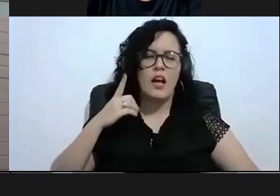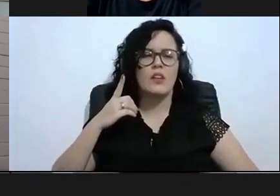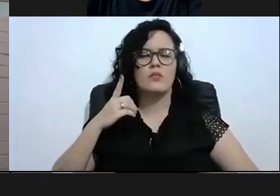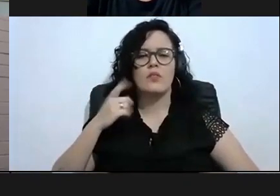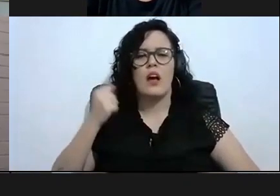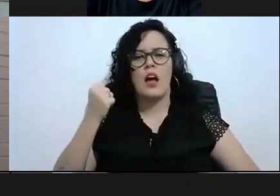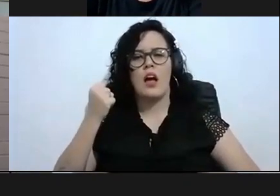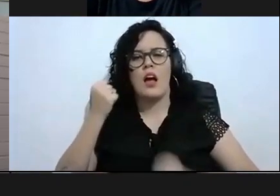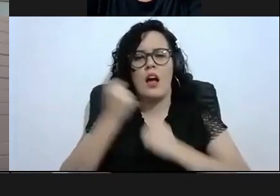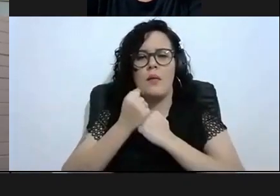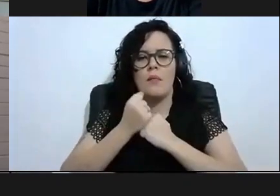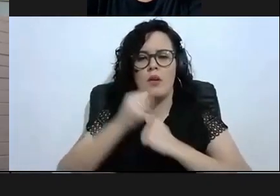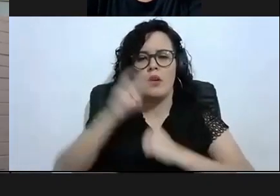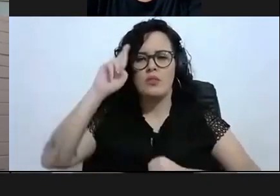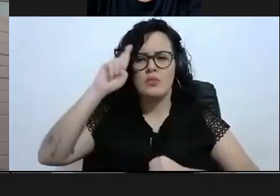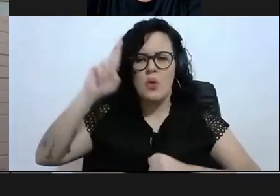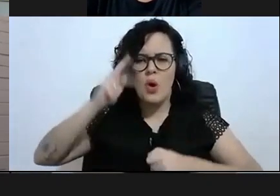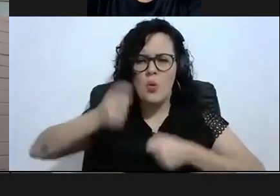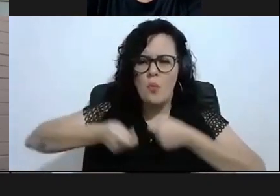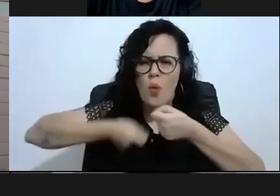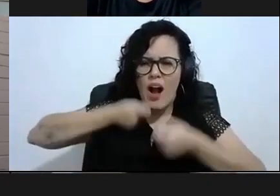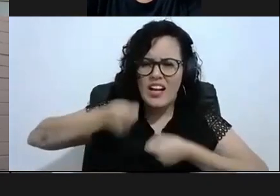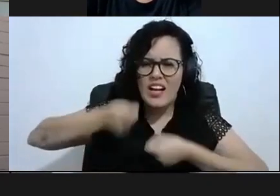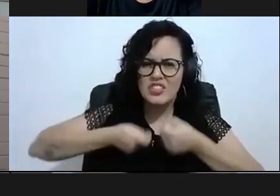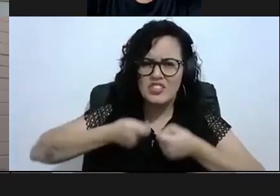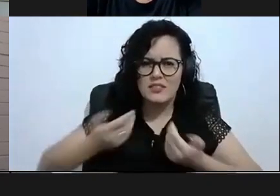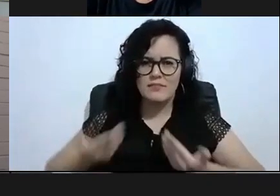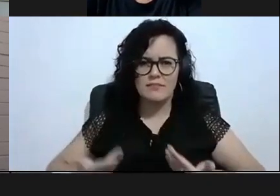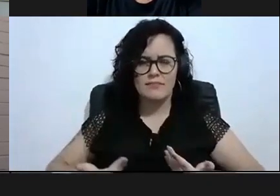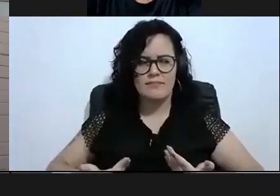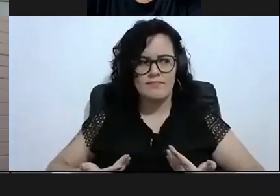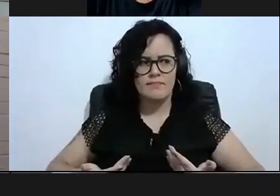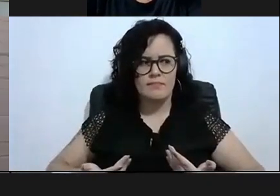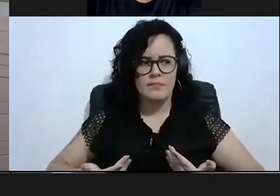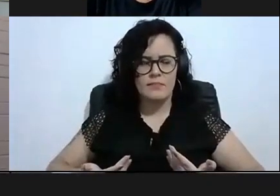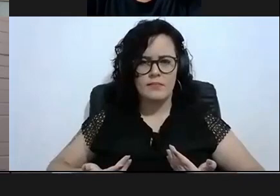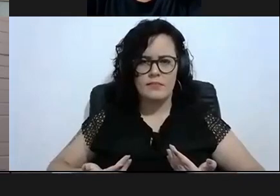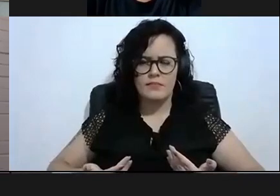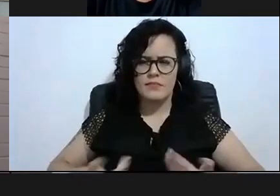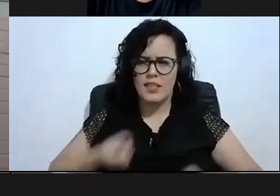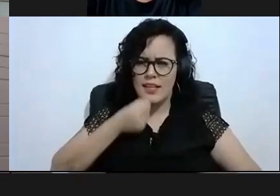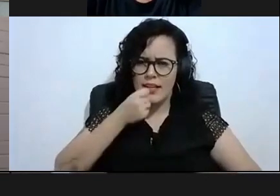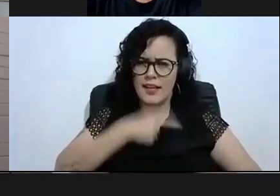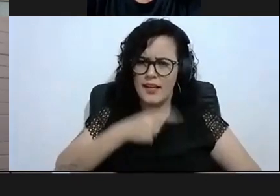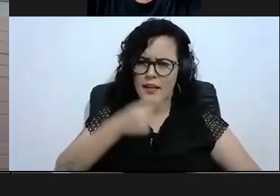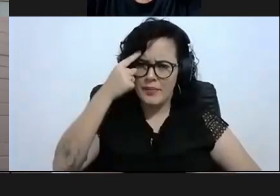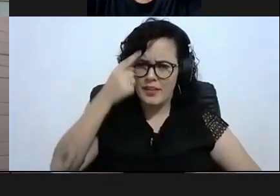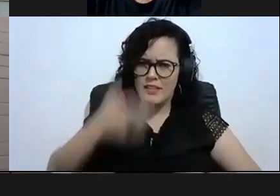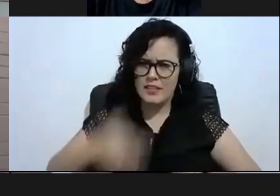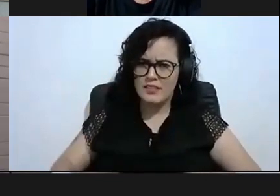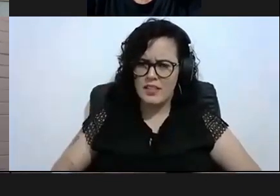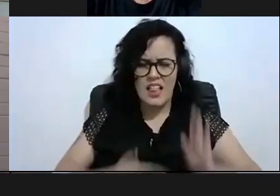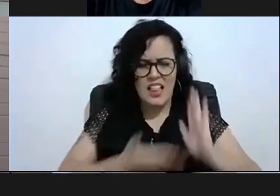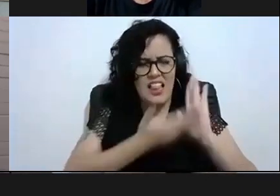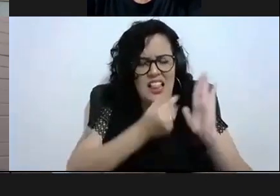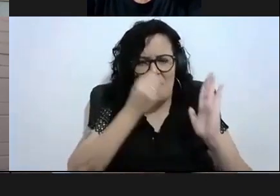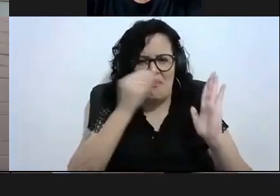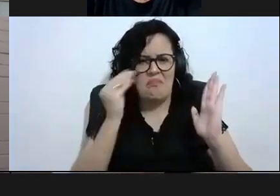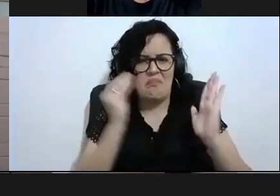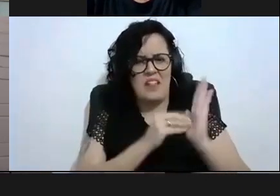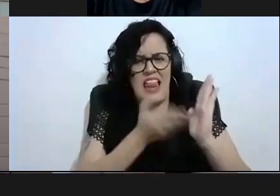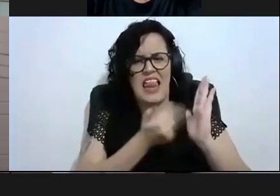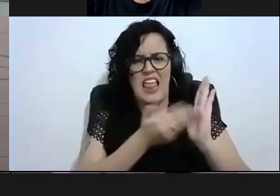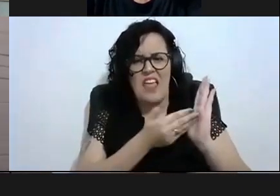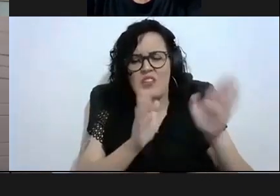aos donos de boate. Então, é engraçado, né? Porque você taxa livro, você não dá nenhum incentivo,